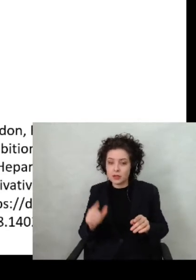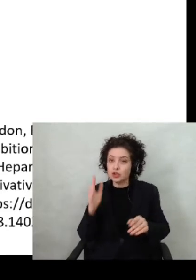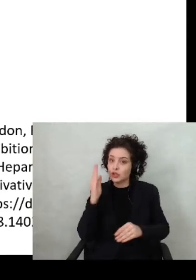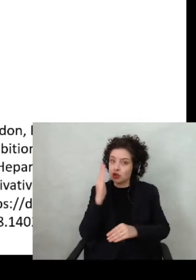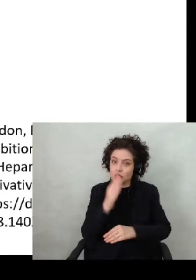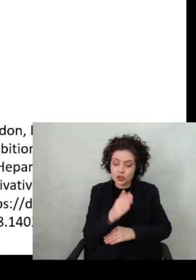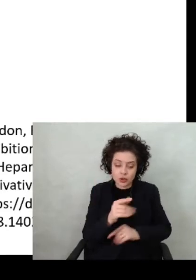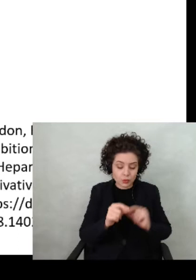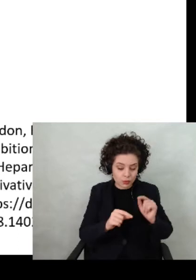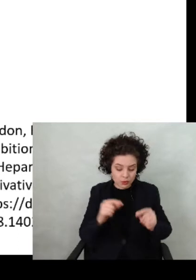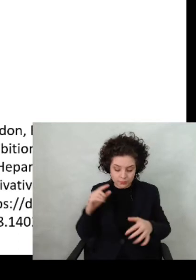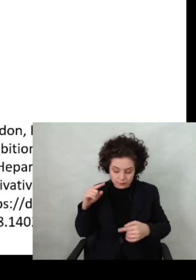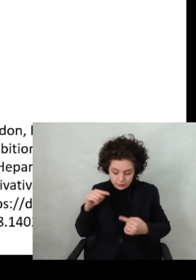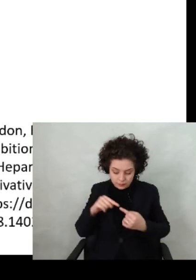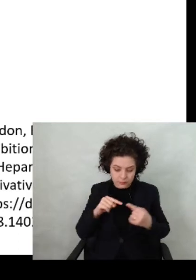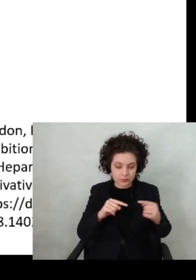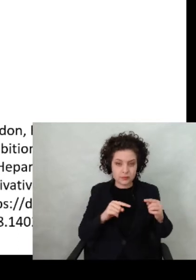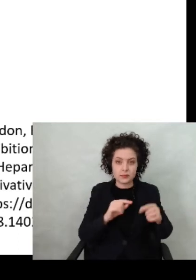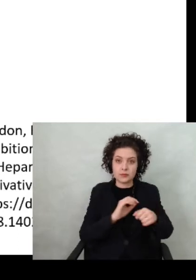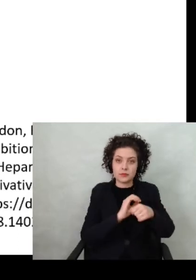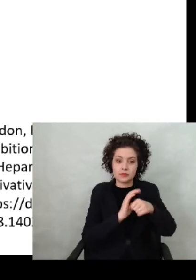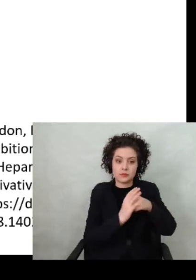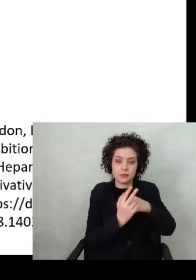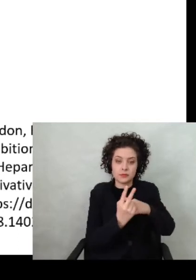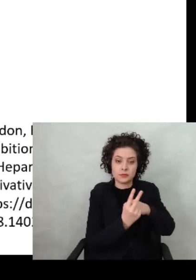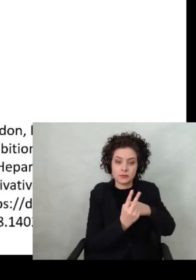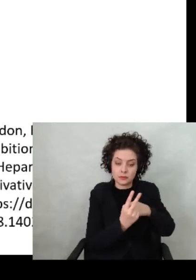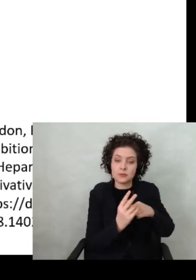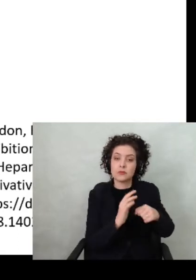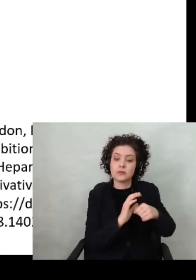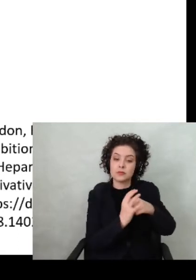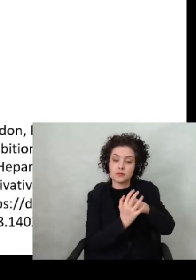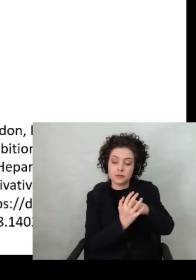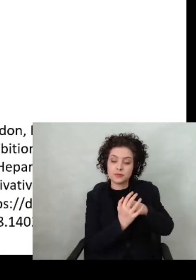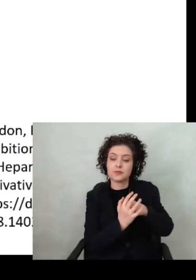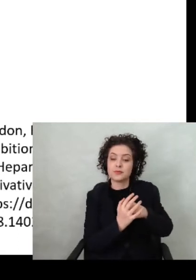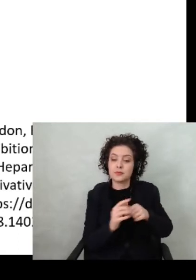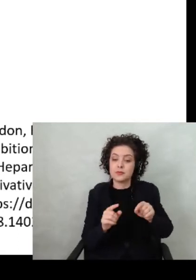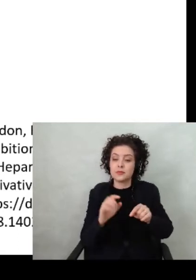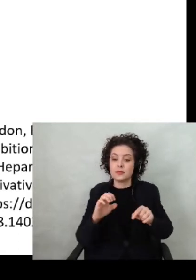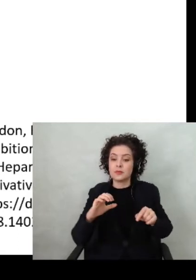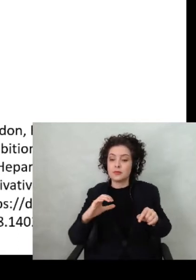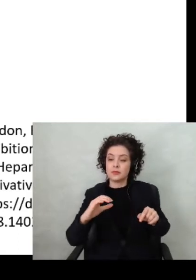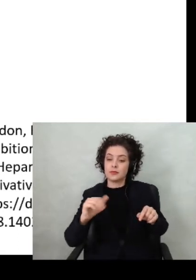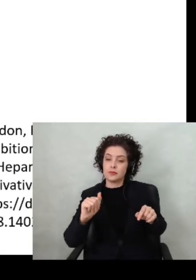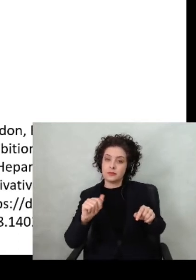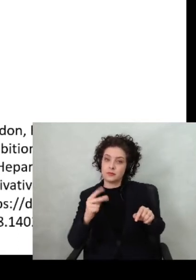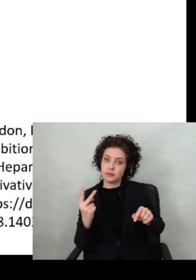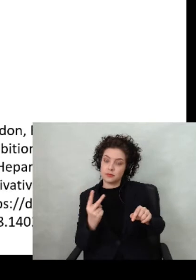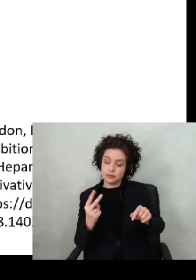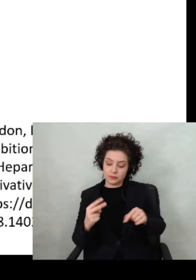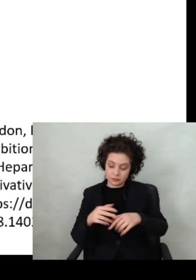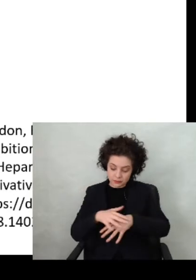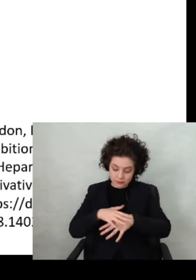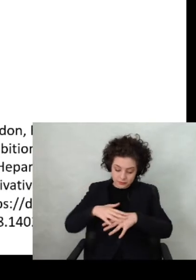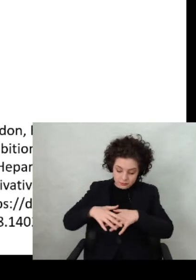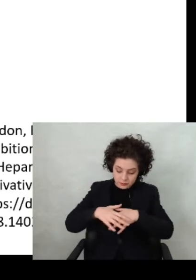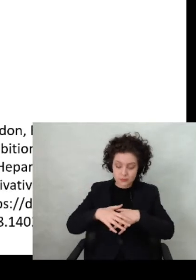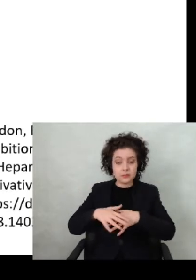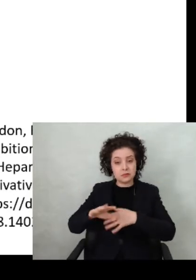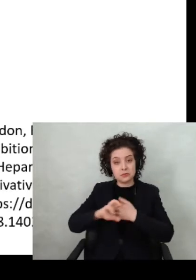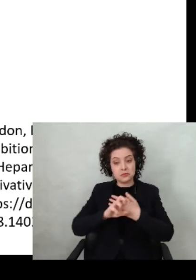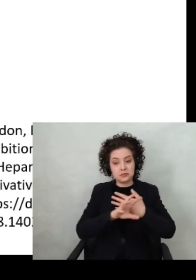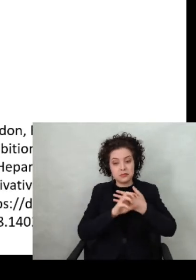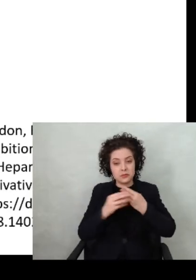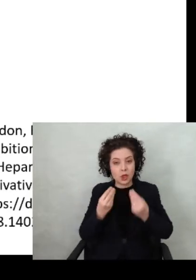do SARS-CoV-2 com o receptor ECA2 na superfície da célula. Então, talvez